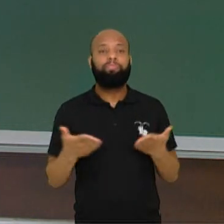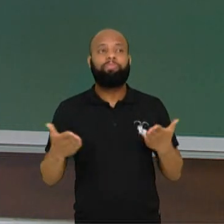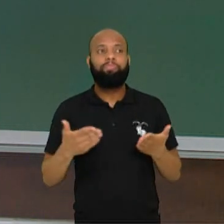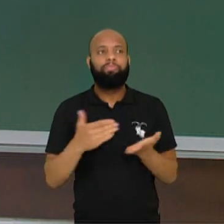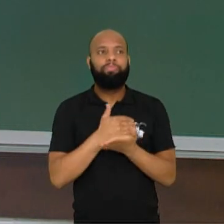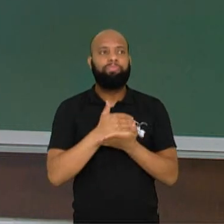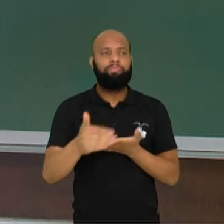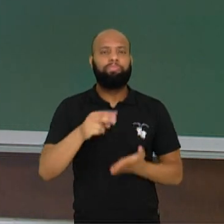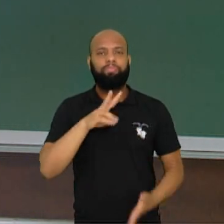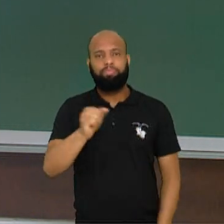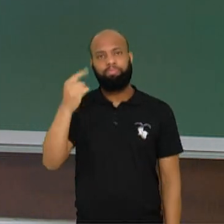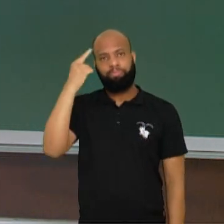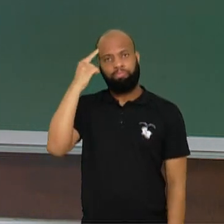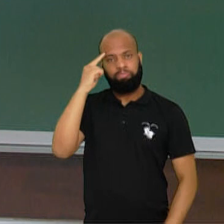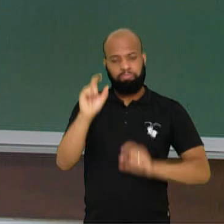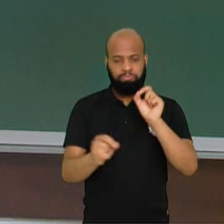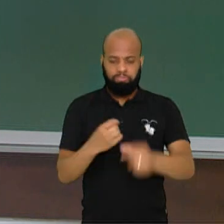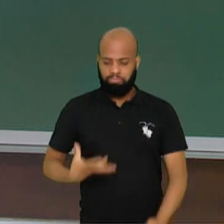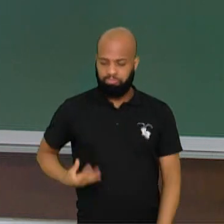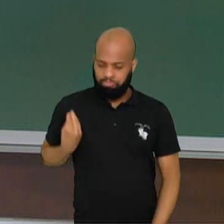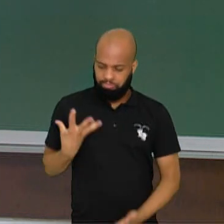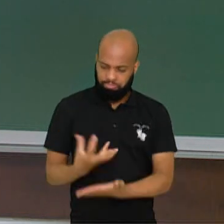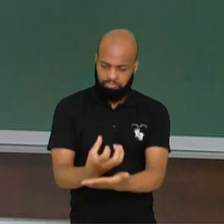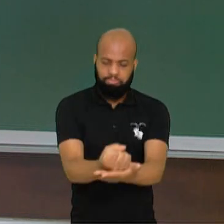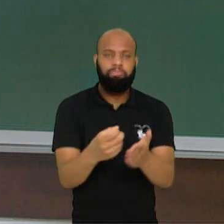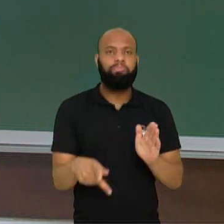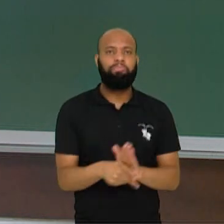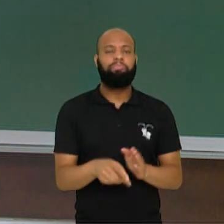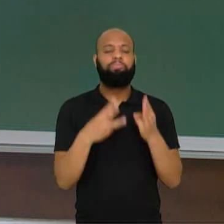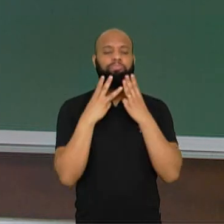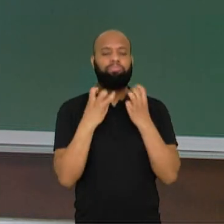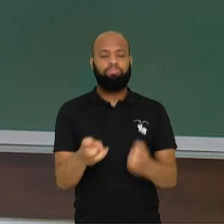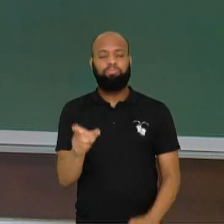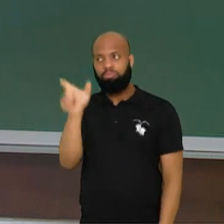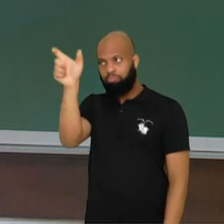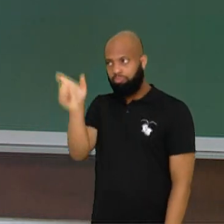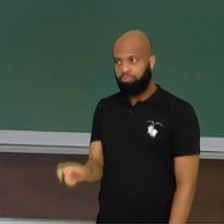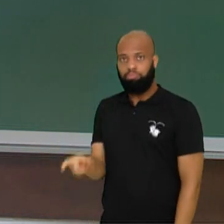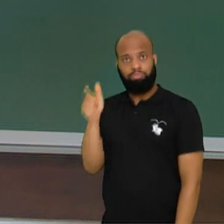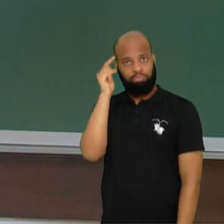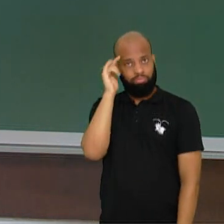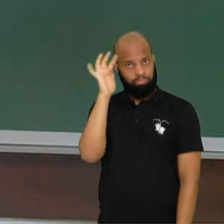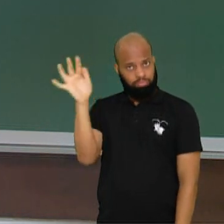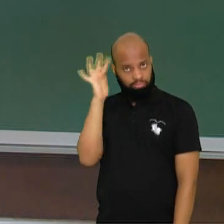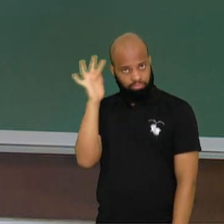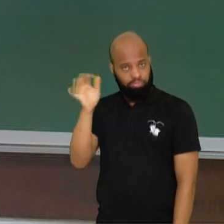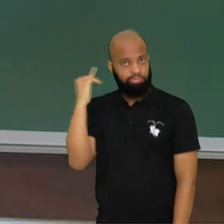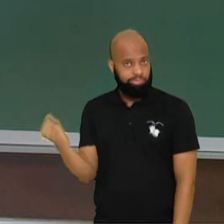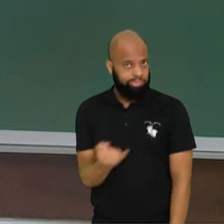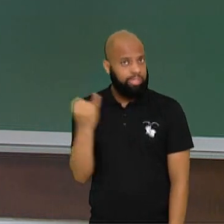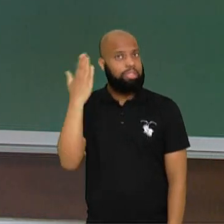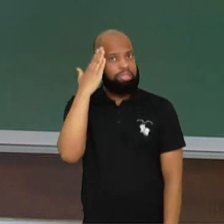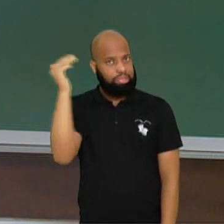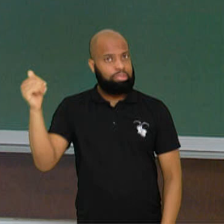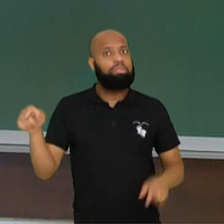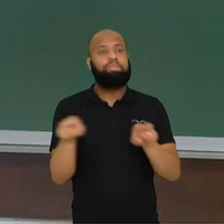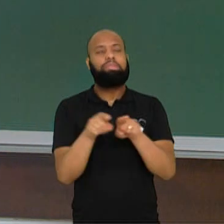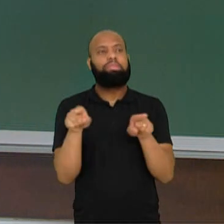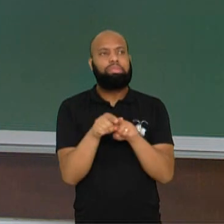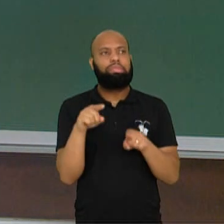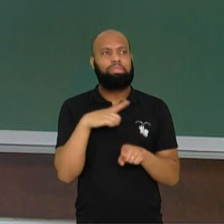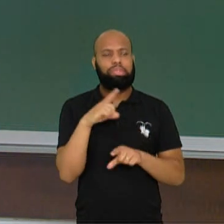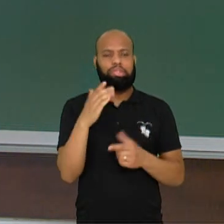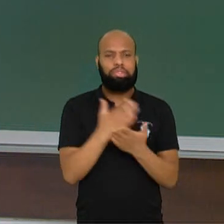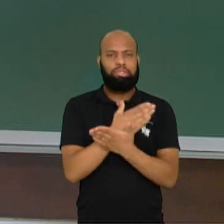começar, a gente vai pensar a biografia de Marx. Marx, um filósofo muito falado, às vezes até muito